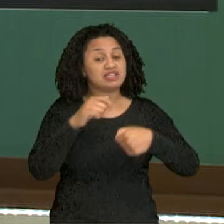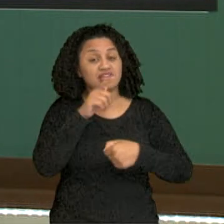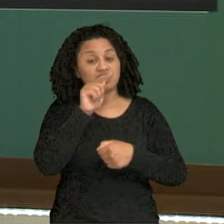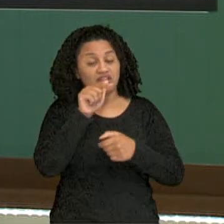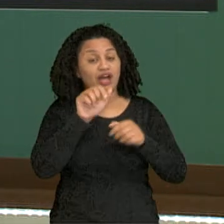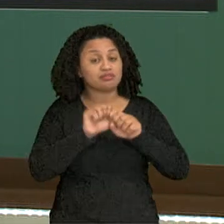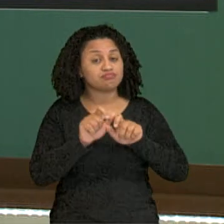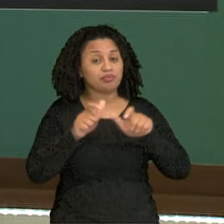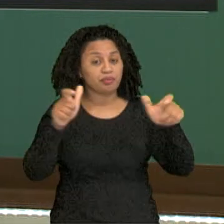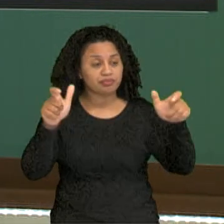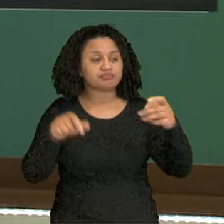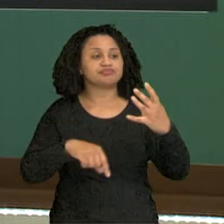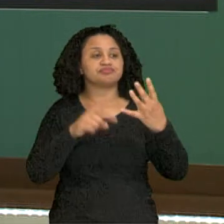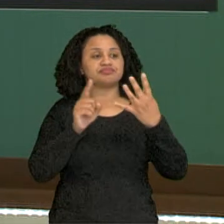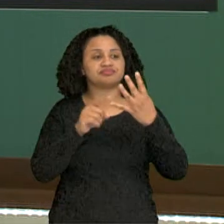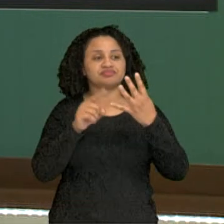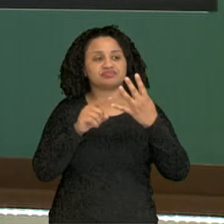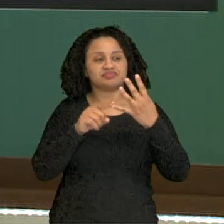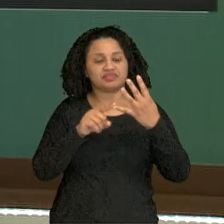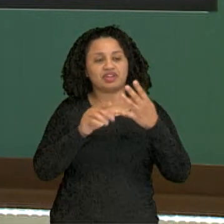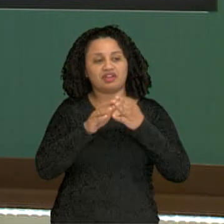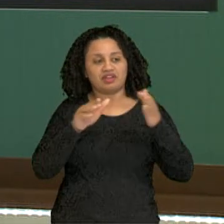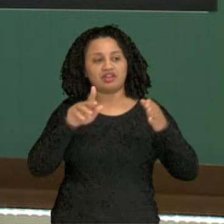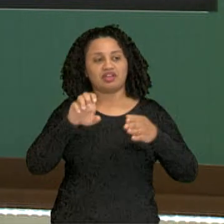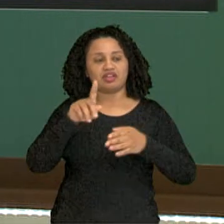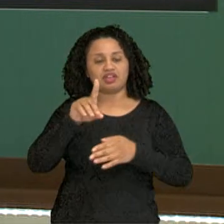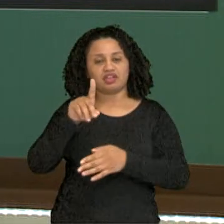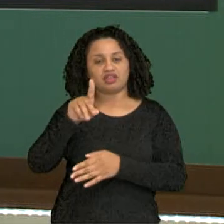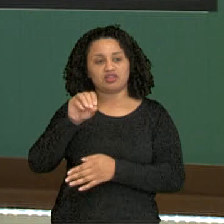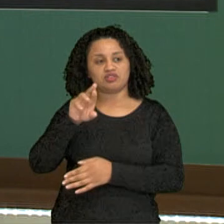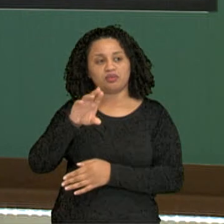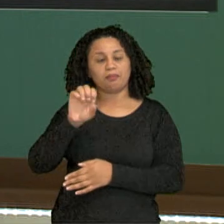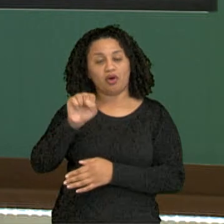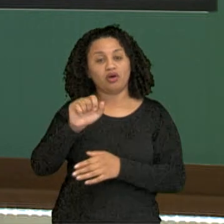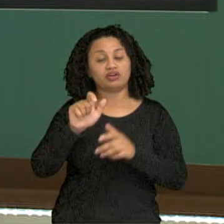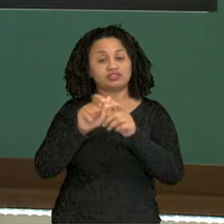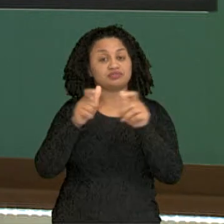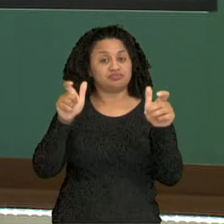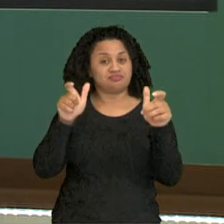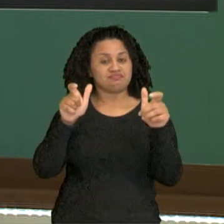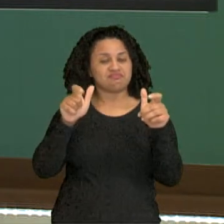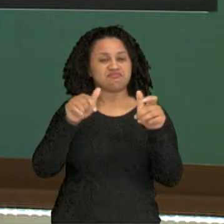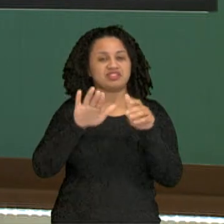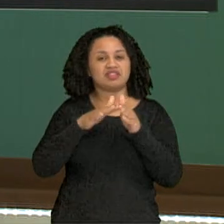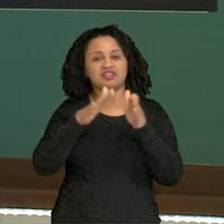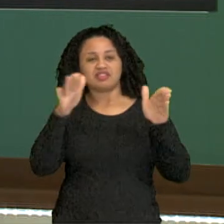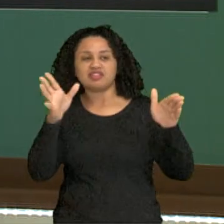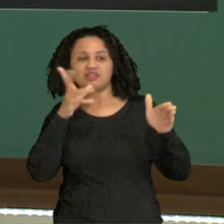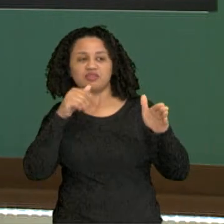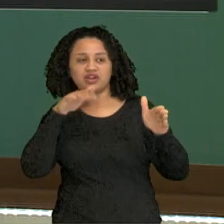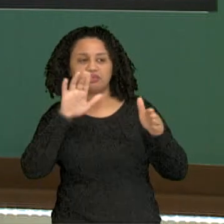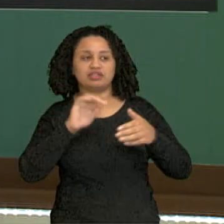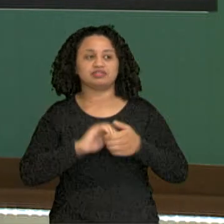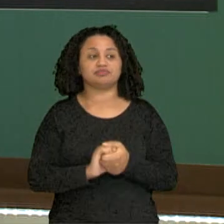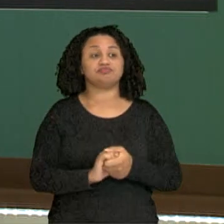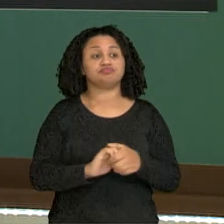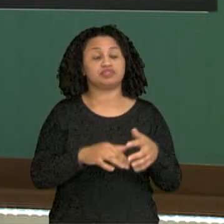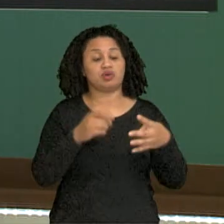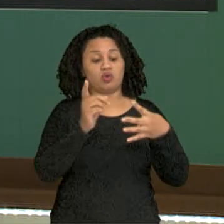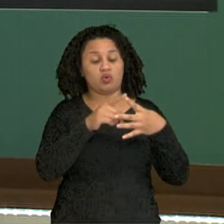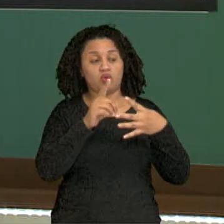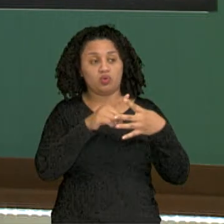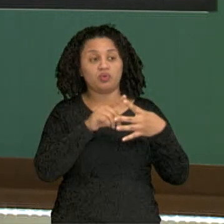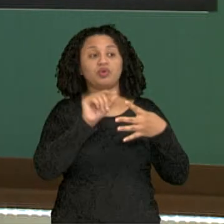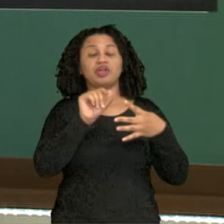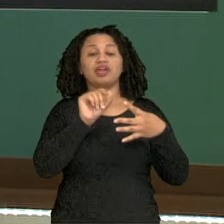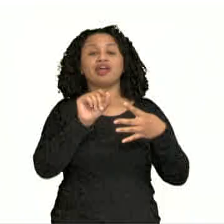fecundação. E fase esporofítica, de esporos, predominante, ou seja, mais duradoura. Respostas. 1.